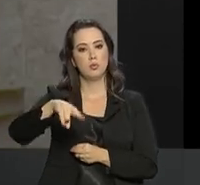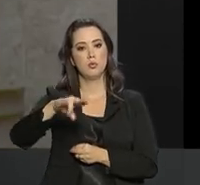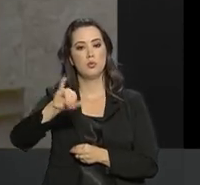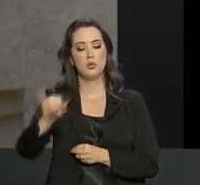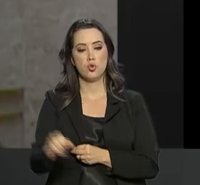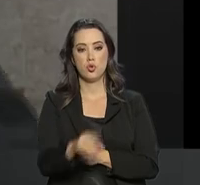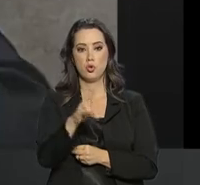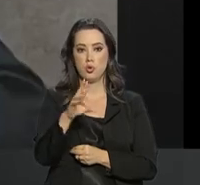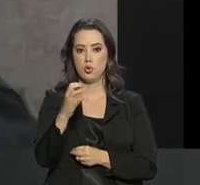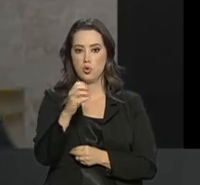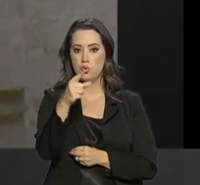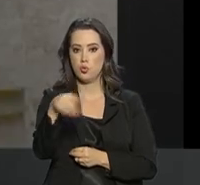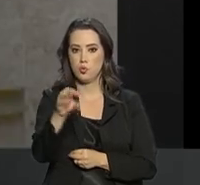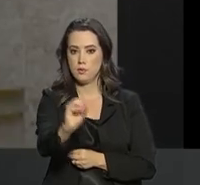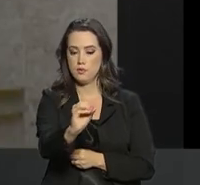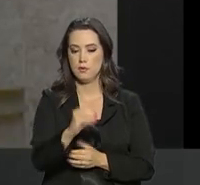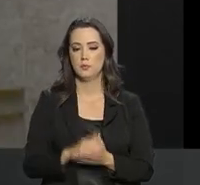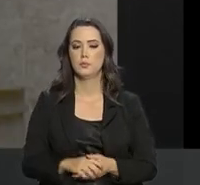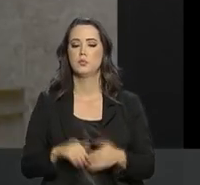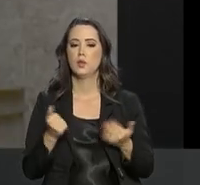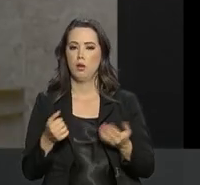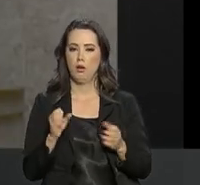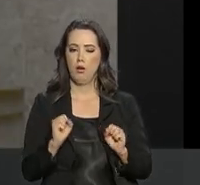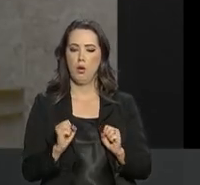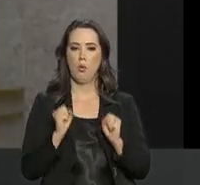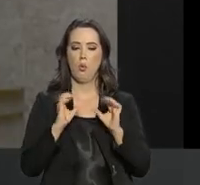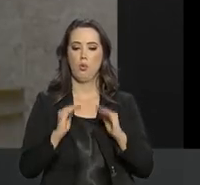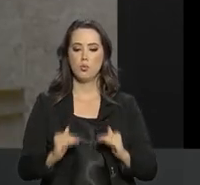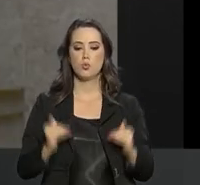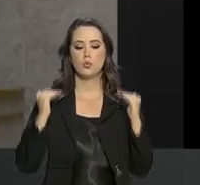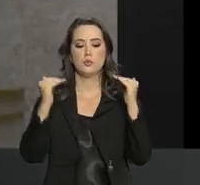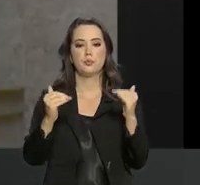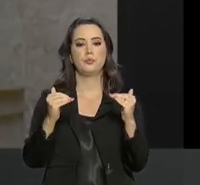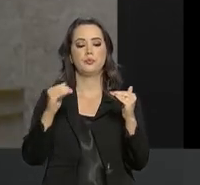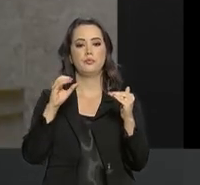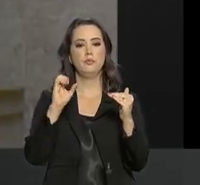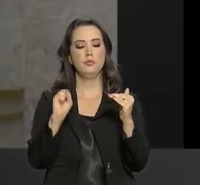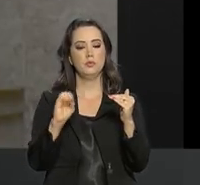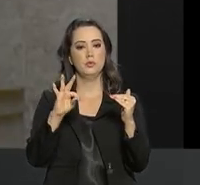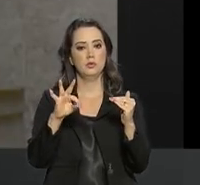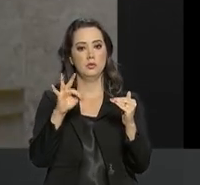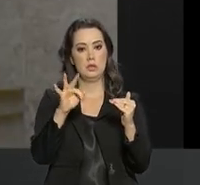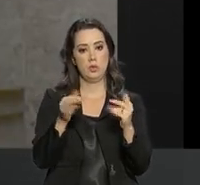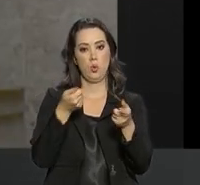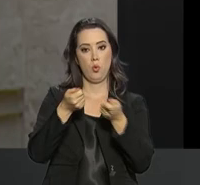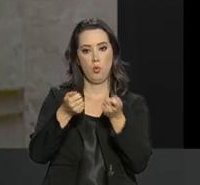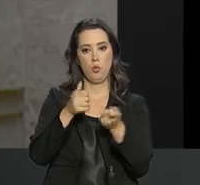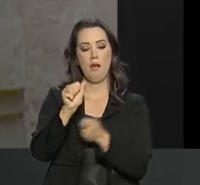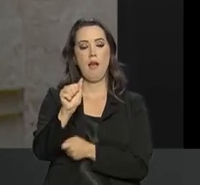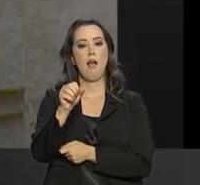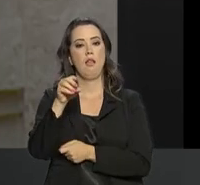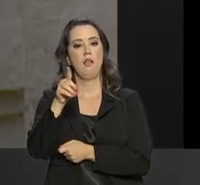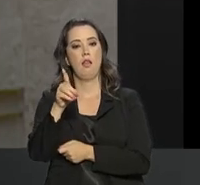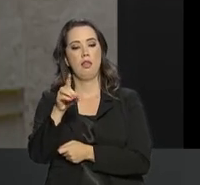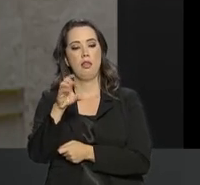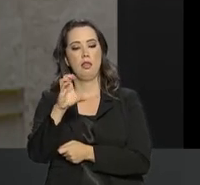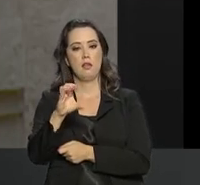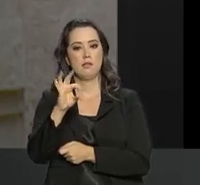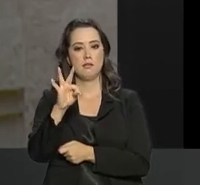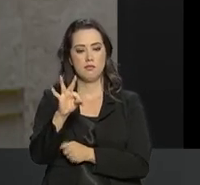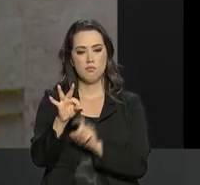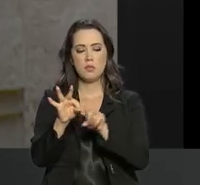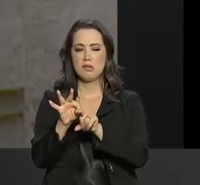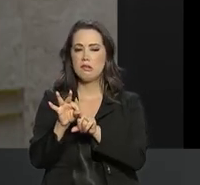faz a Constituição, é quem completa, por assim dizer, por meio do mandado de injunção, do controle da inconstitucionalidade por omissão, completa